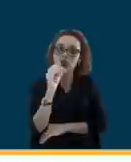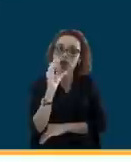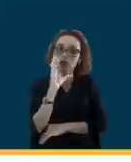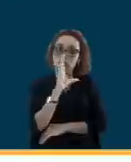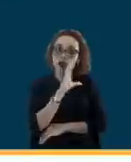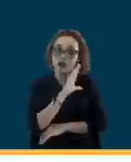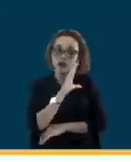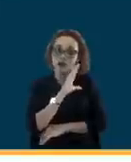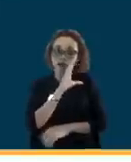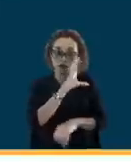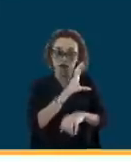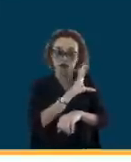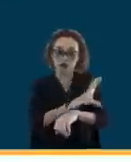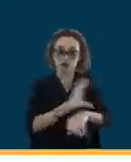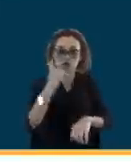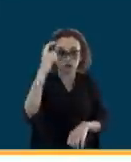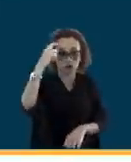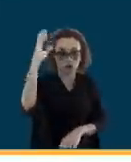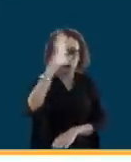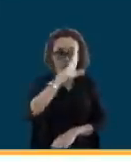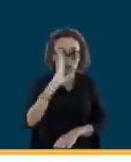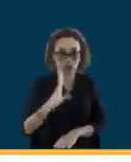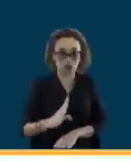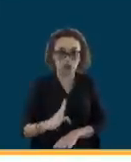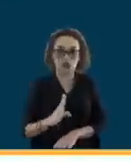cultural brasileira é algo